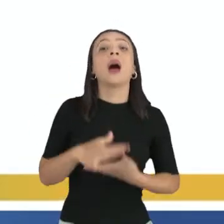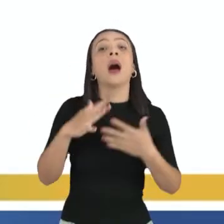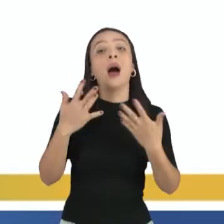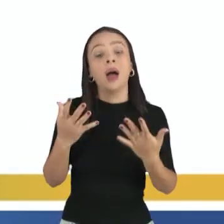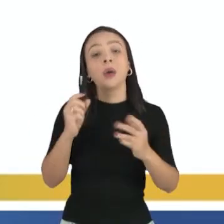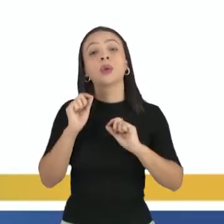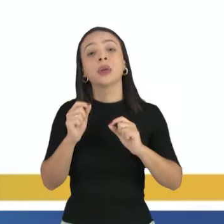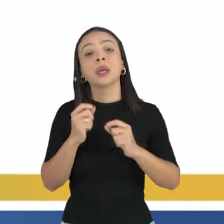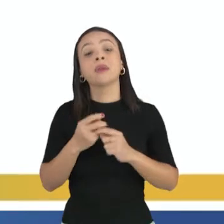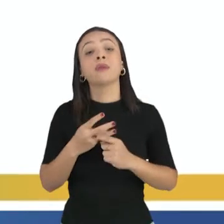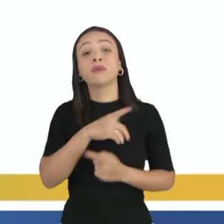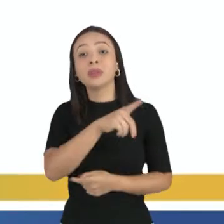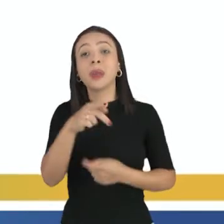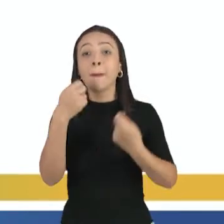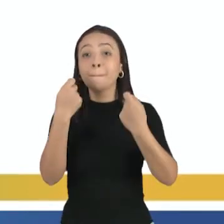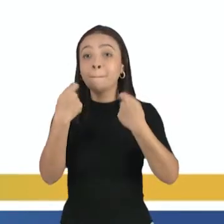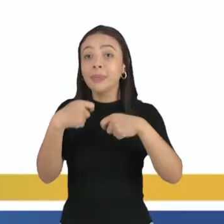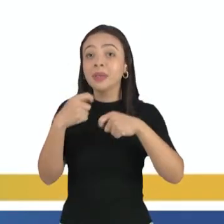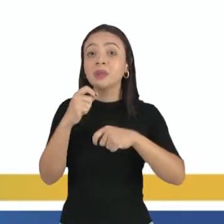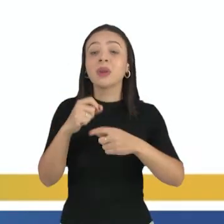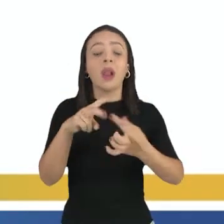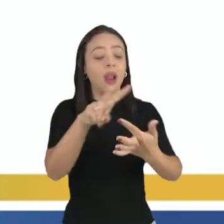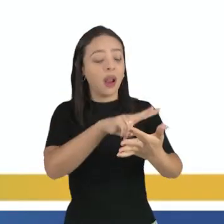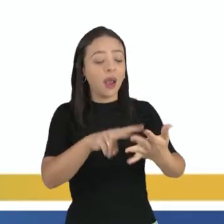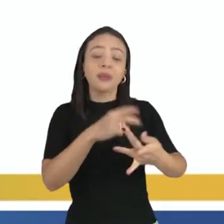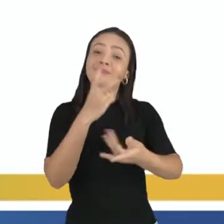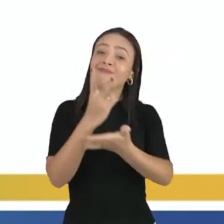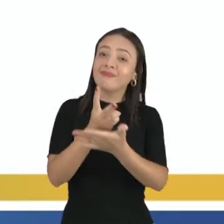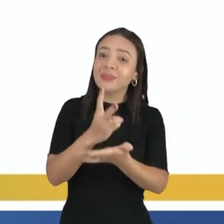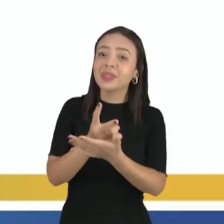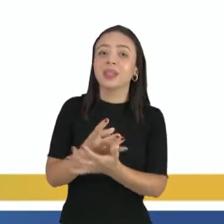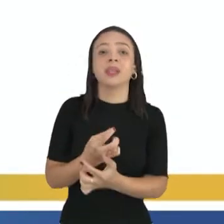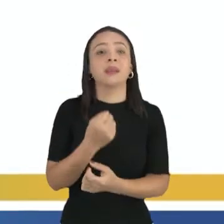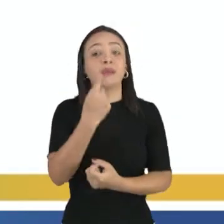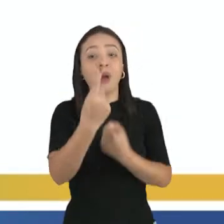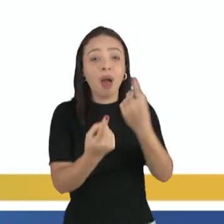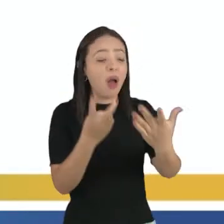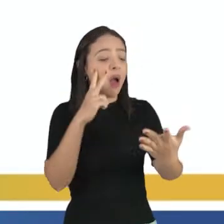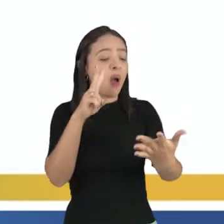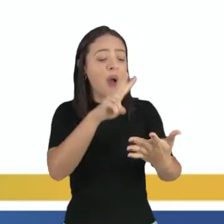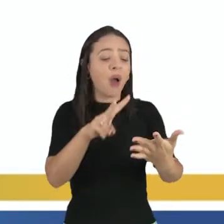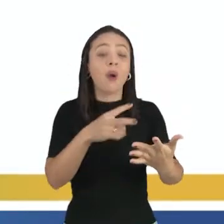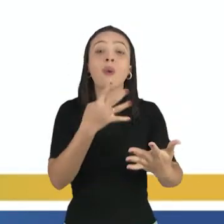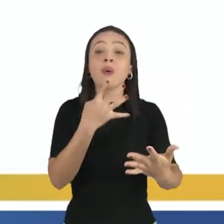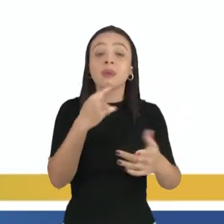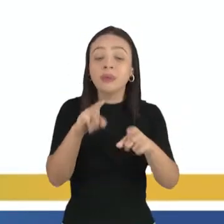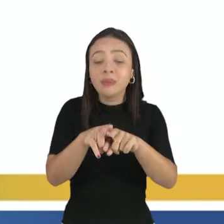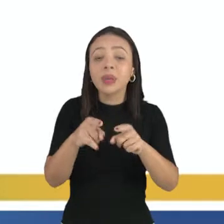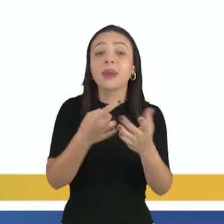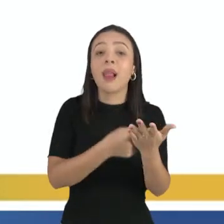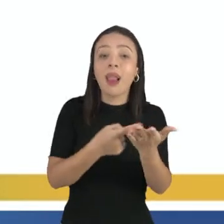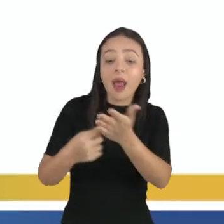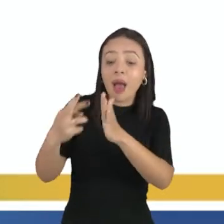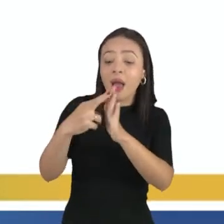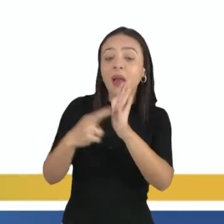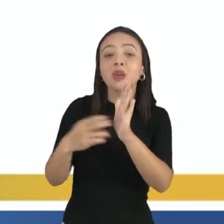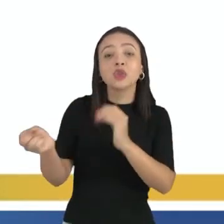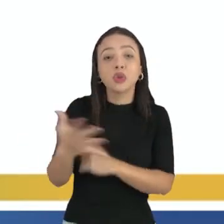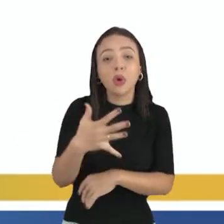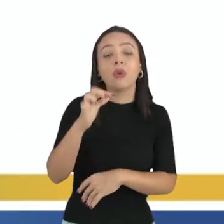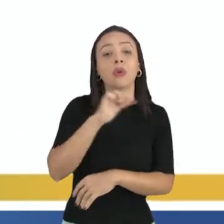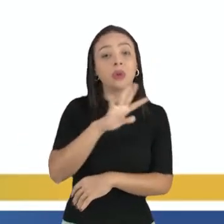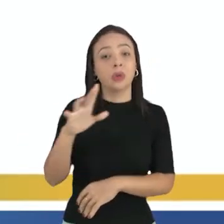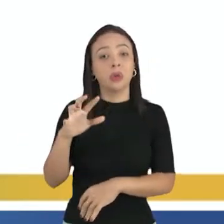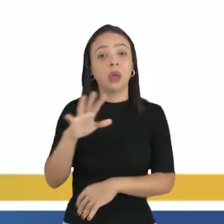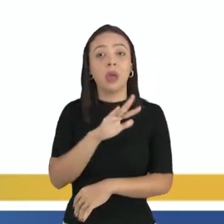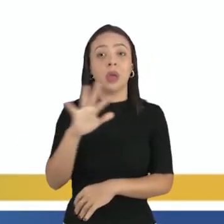regras, mas que você pelo menos dê uma olhadinha de vez em quando nesse acordo ortográfico. Nas provas do